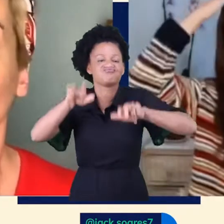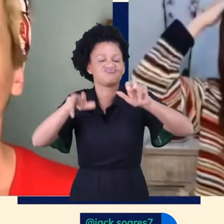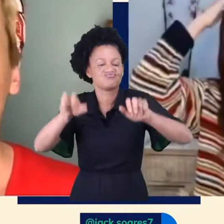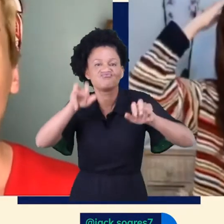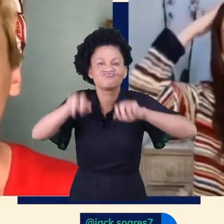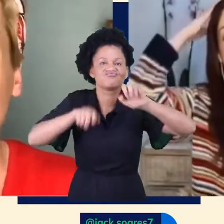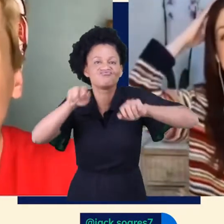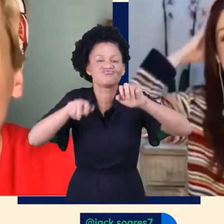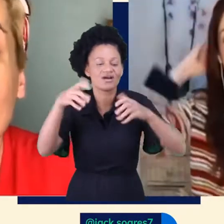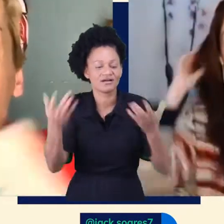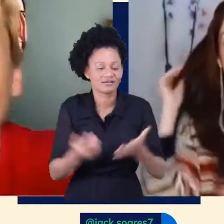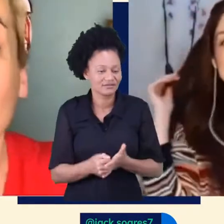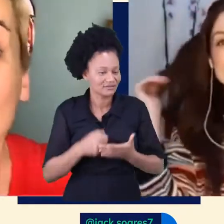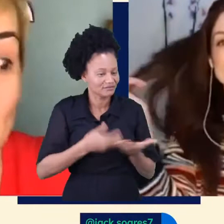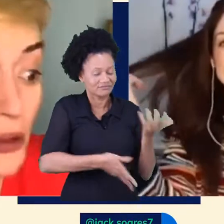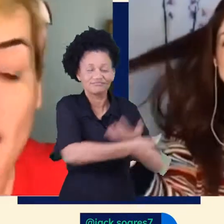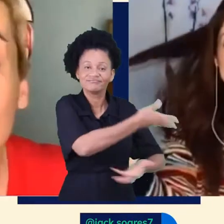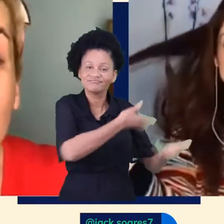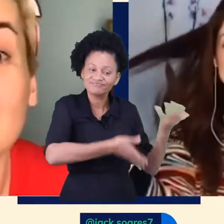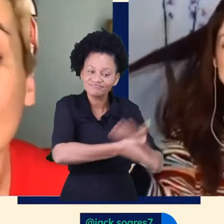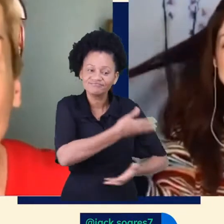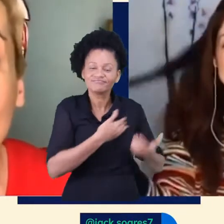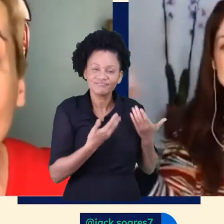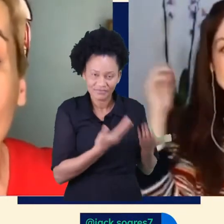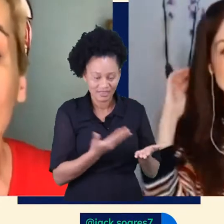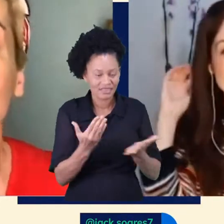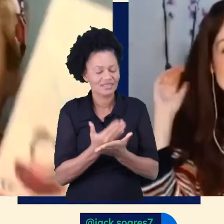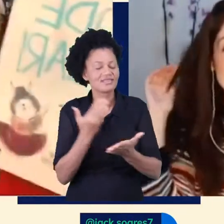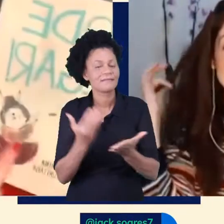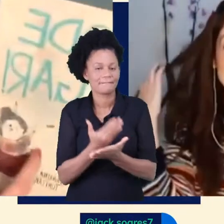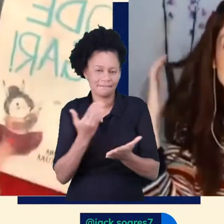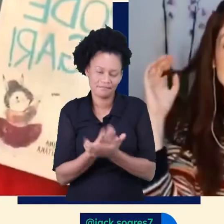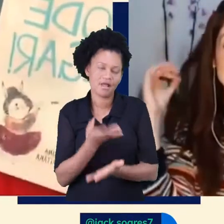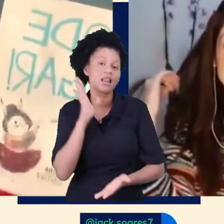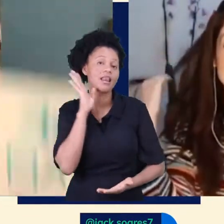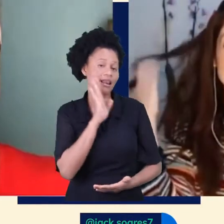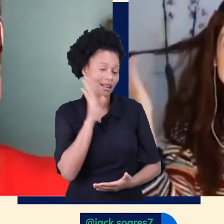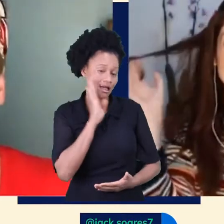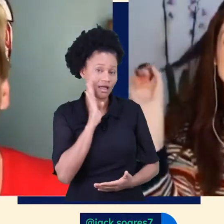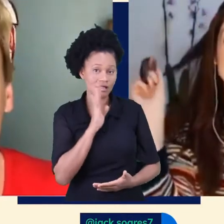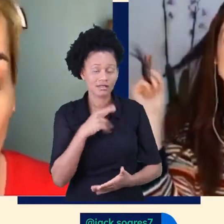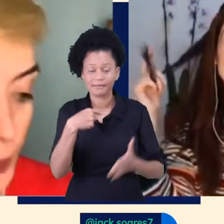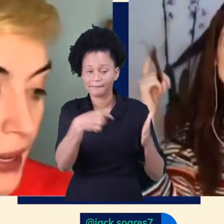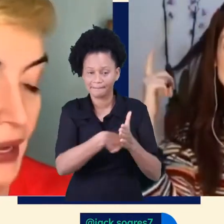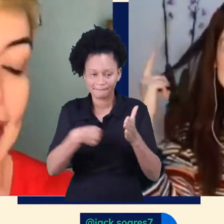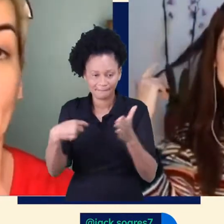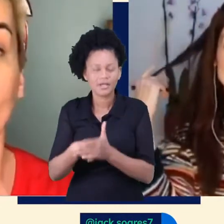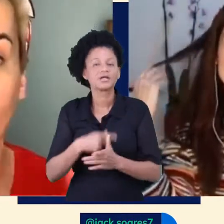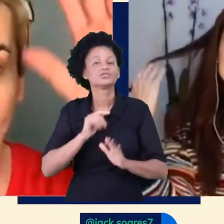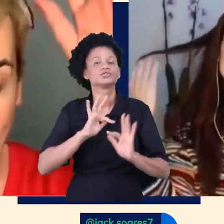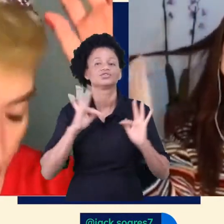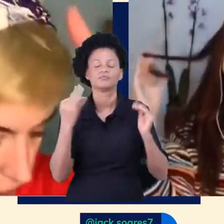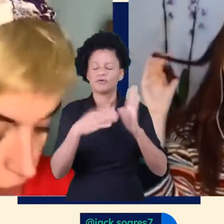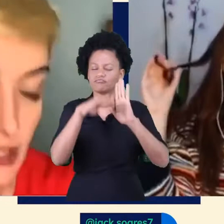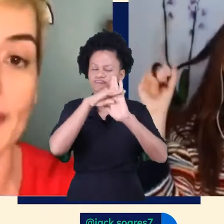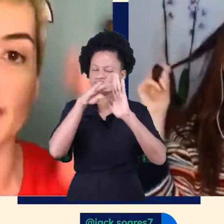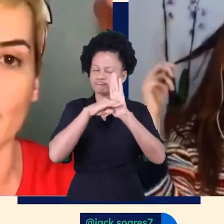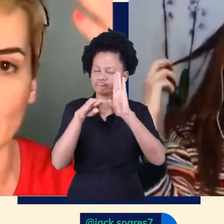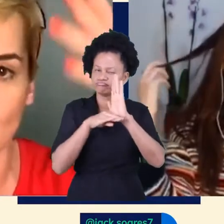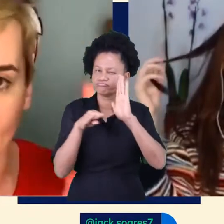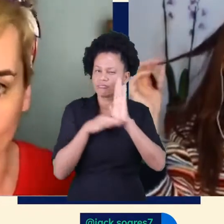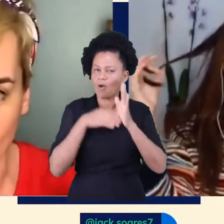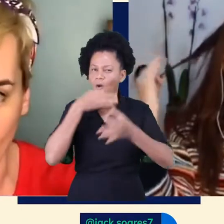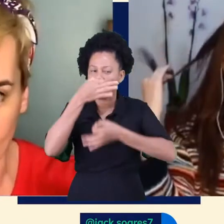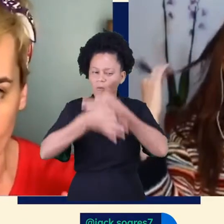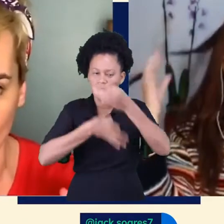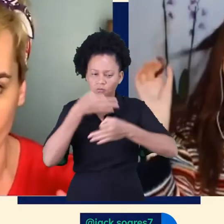pular. E eles só estão facilitando a vida deles. Então, esse livro também é muito bacana. Quem está perguntando os livros,